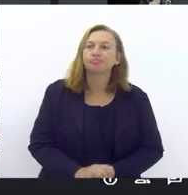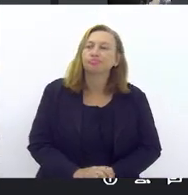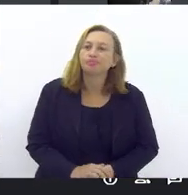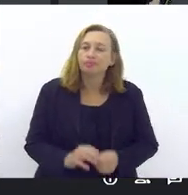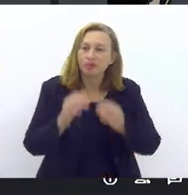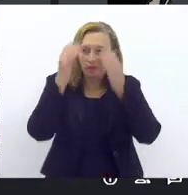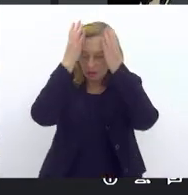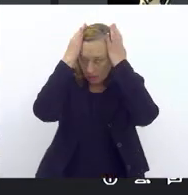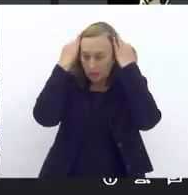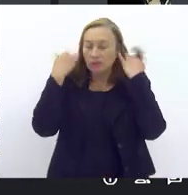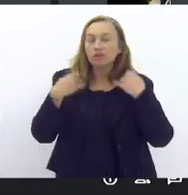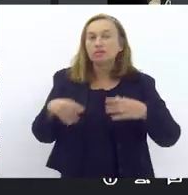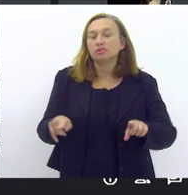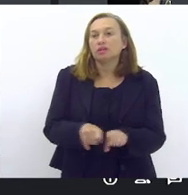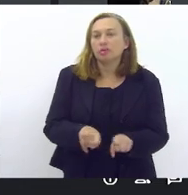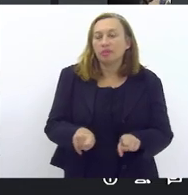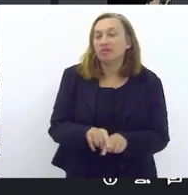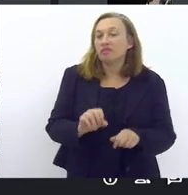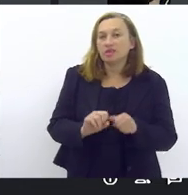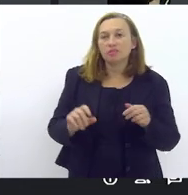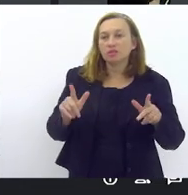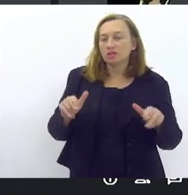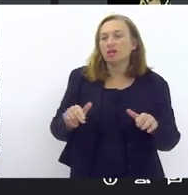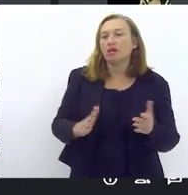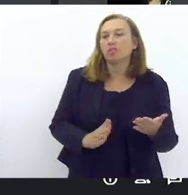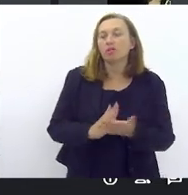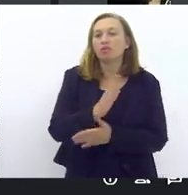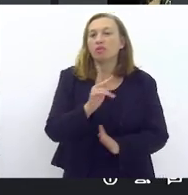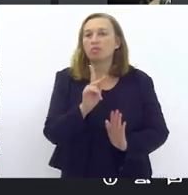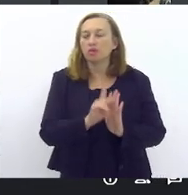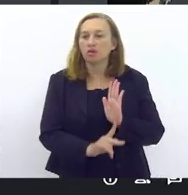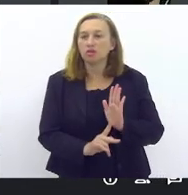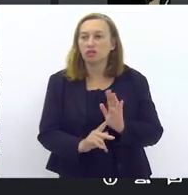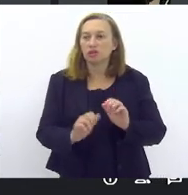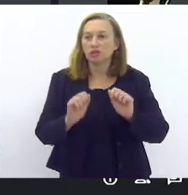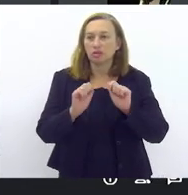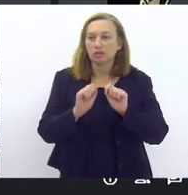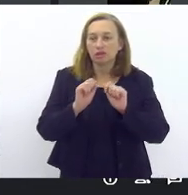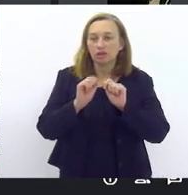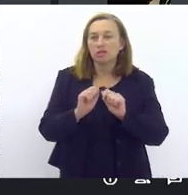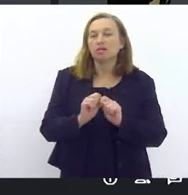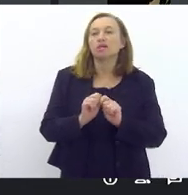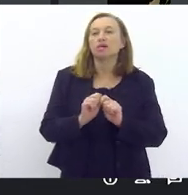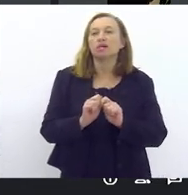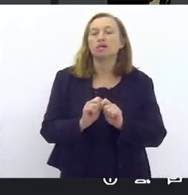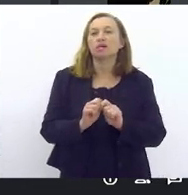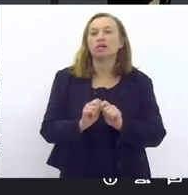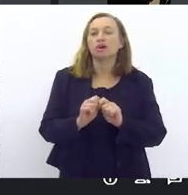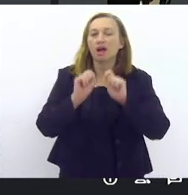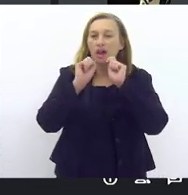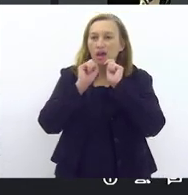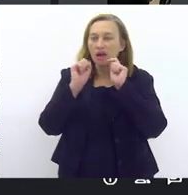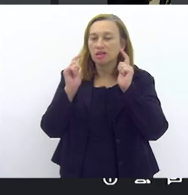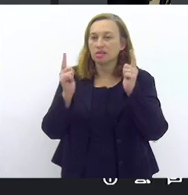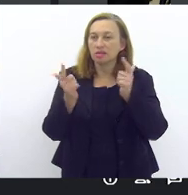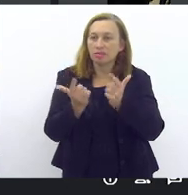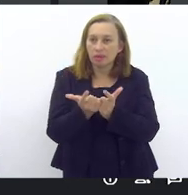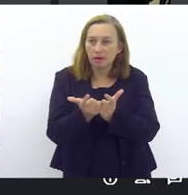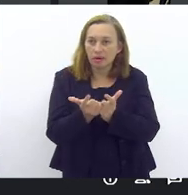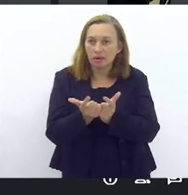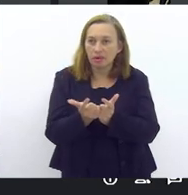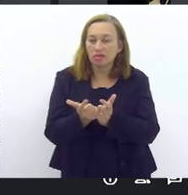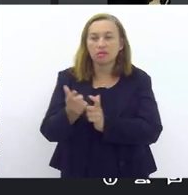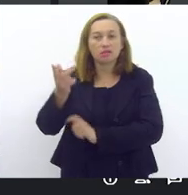nós também fizemos o mesmo, nós aprovamos um projeto, olha só, na Assembleia Legislativa de São Paulo, o maior parlamento